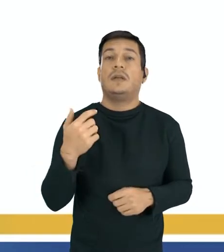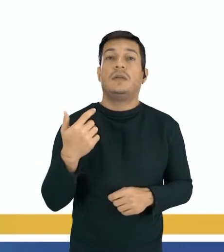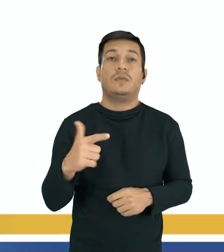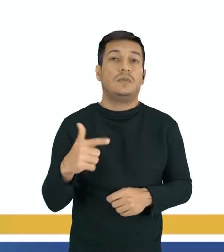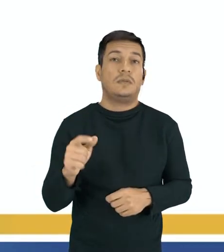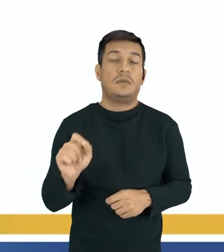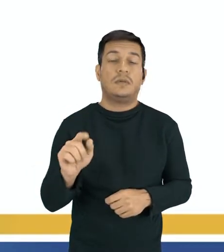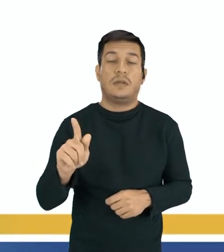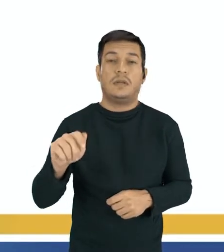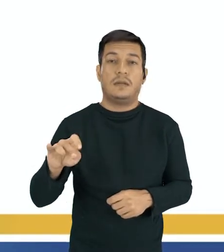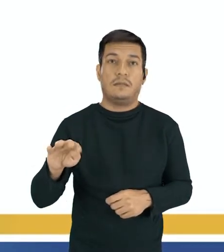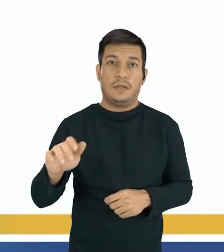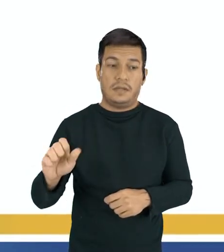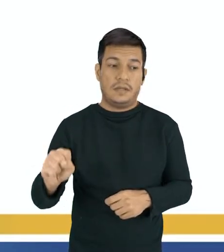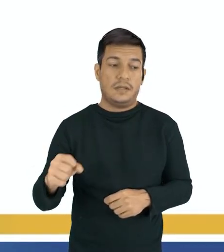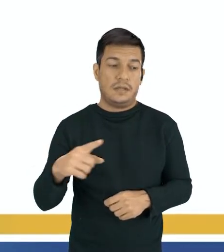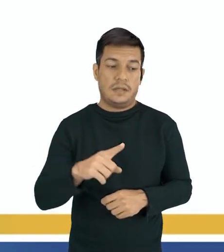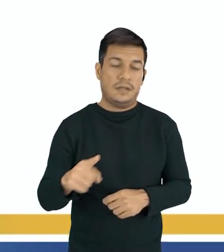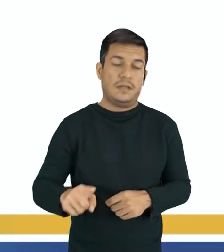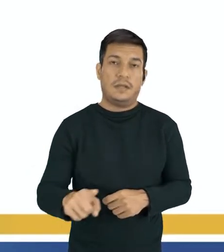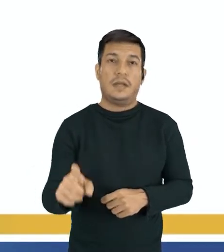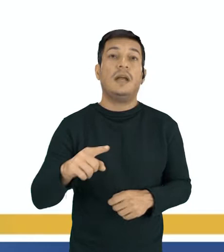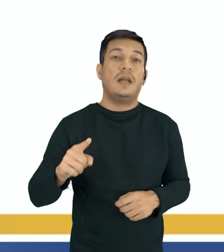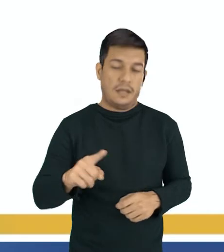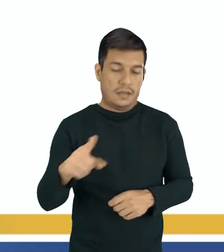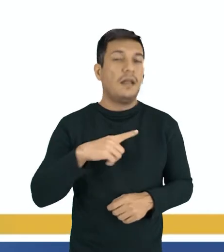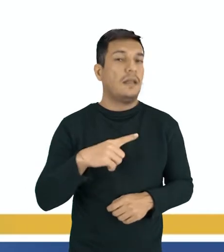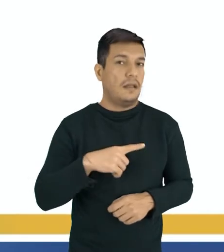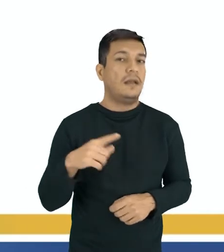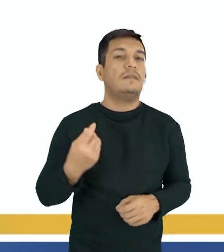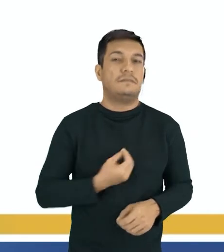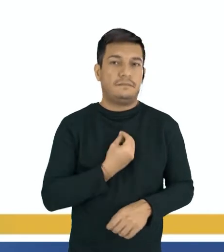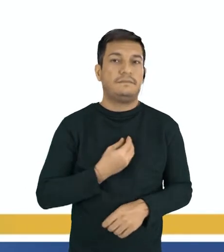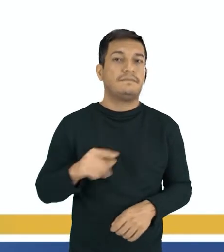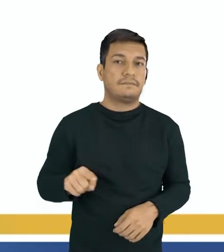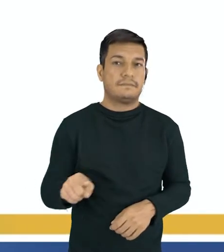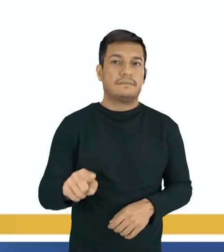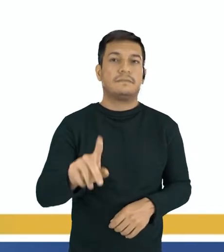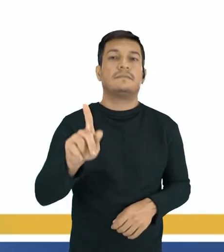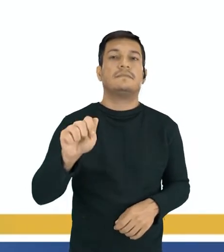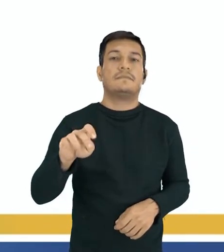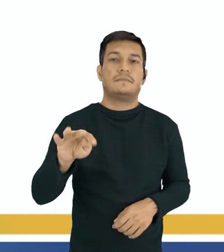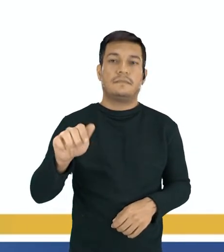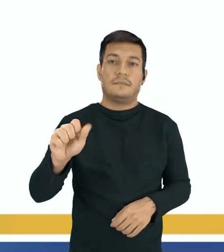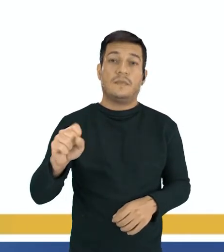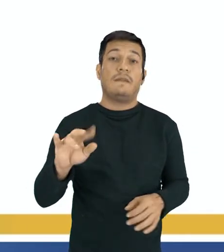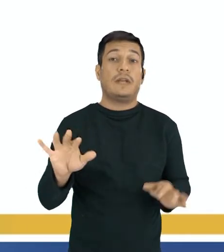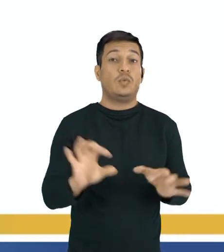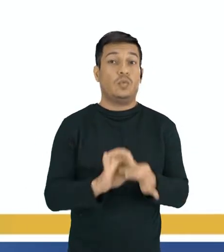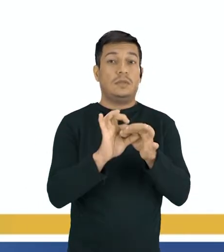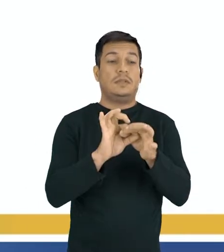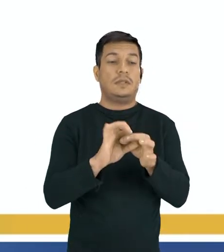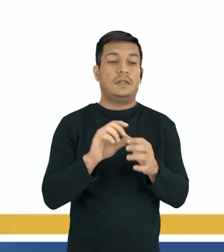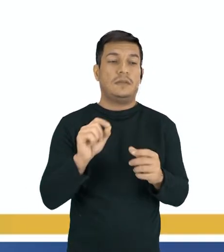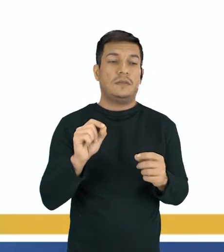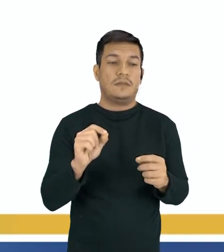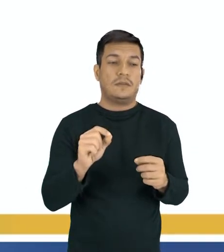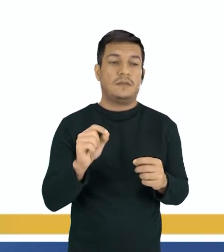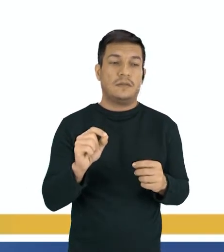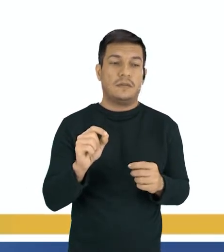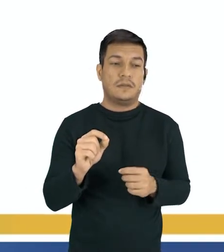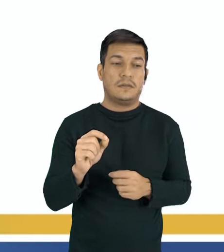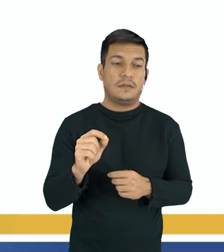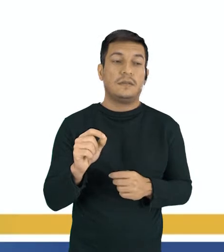presença de gametas, sexuada envolve. Na sexuada a gente tem a presença dos gametas, eles vão se unir através do processo